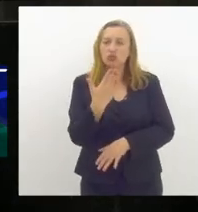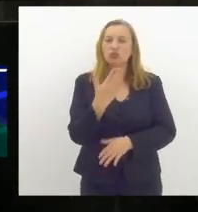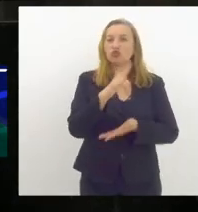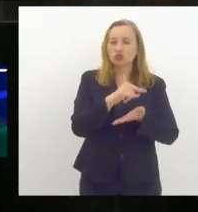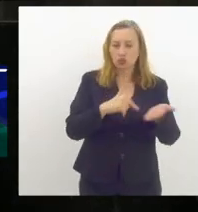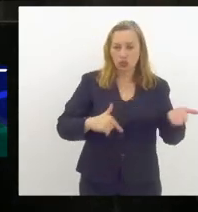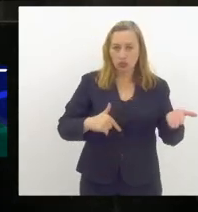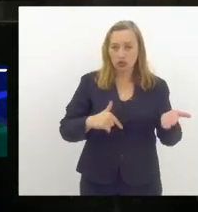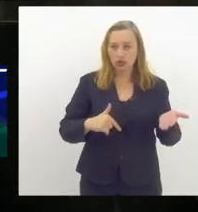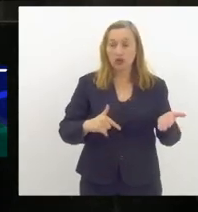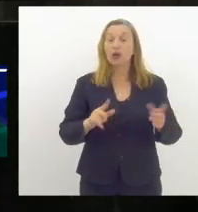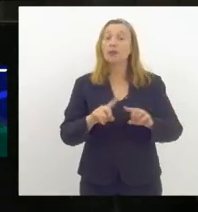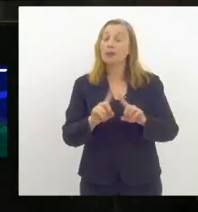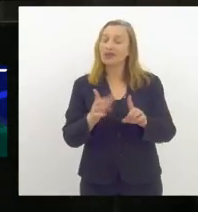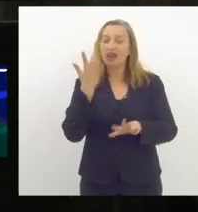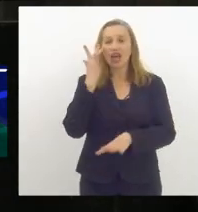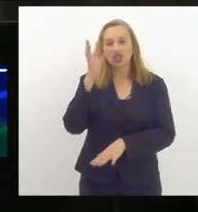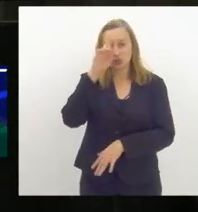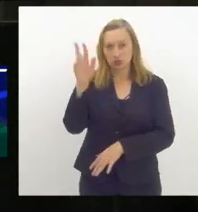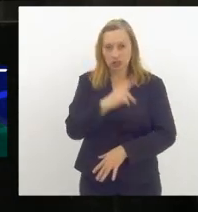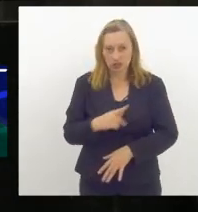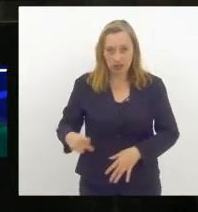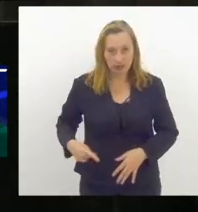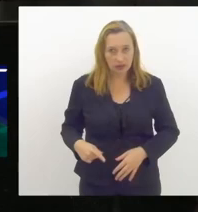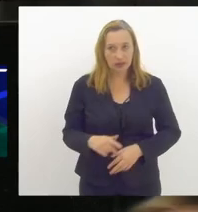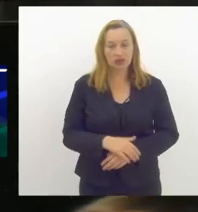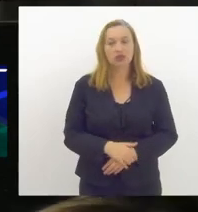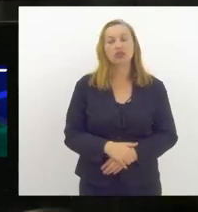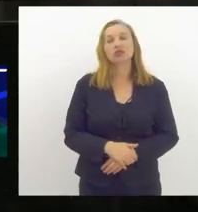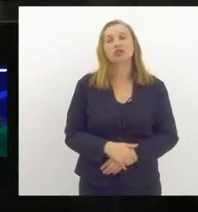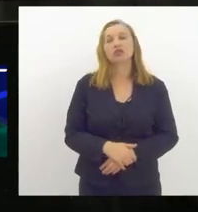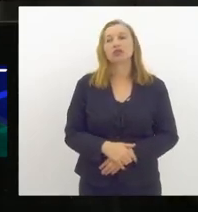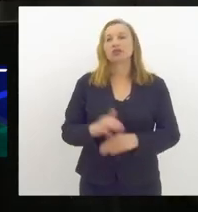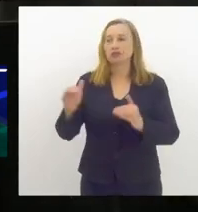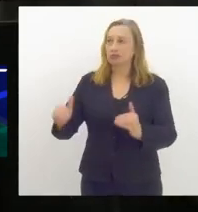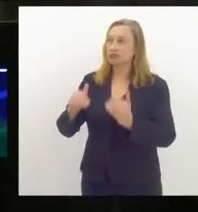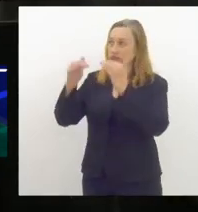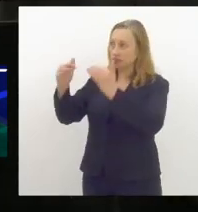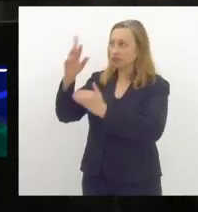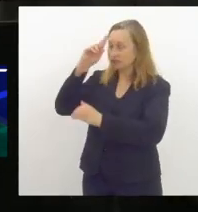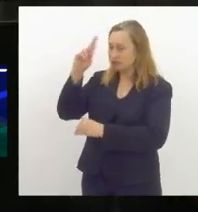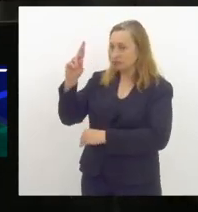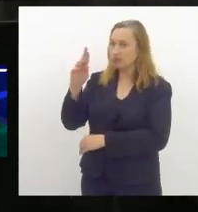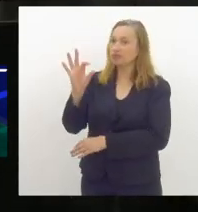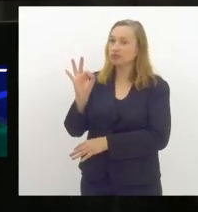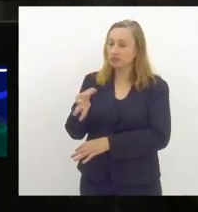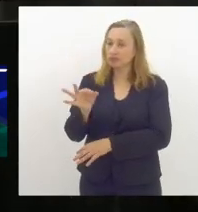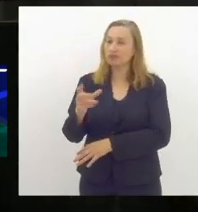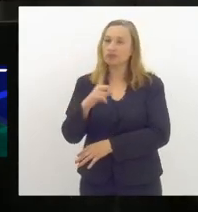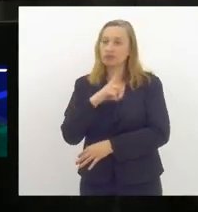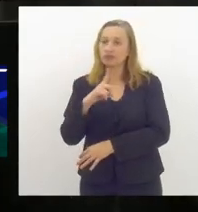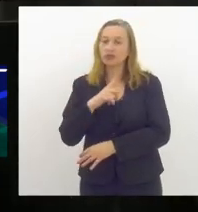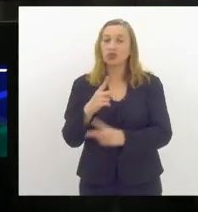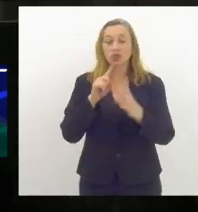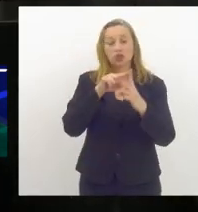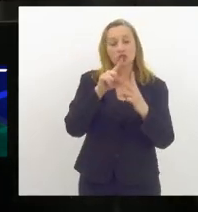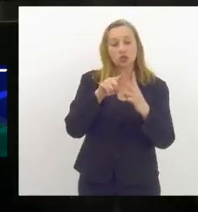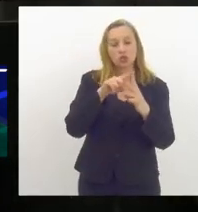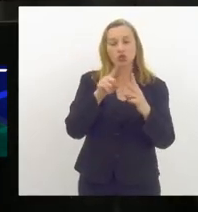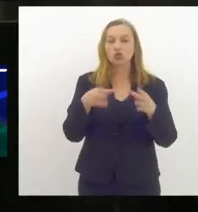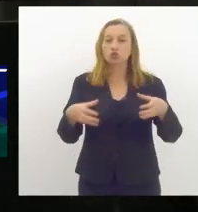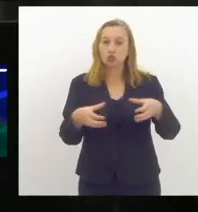documento mas acho senhor presidente e vossa excelência tem razão que tem duas